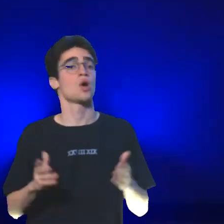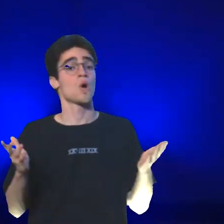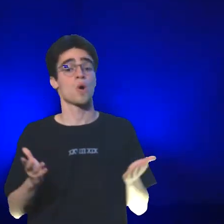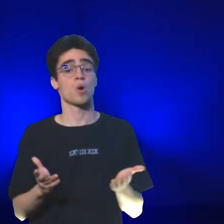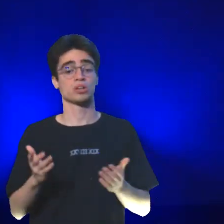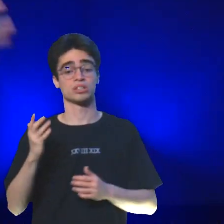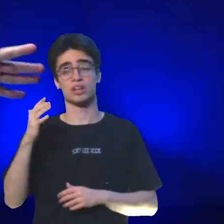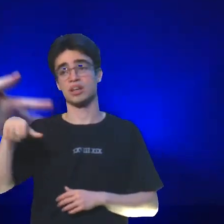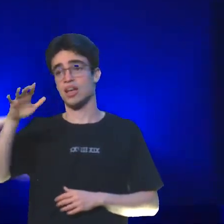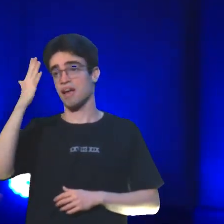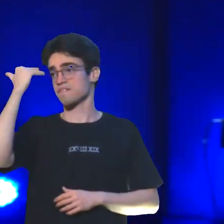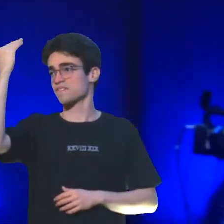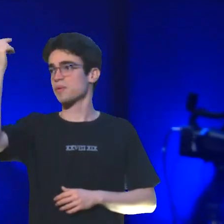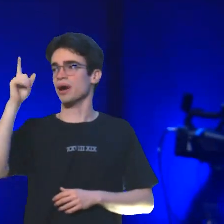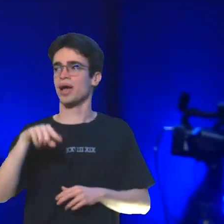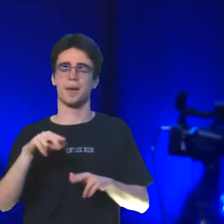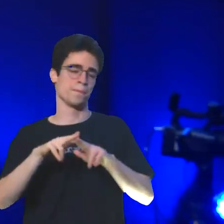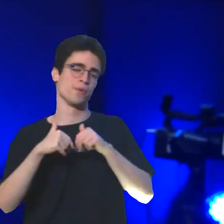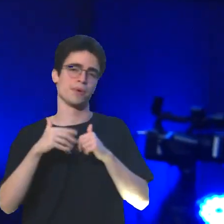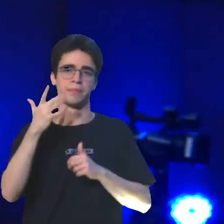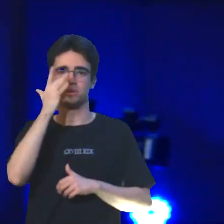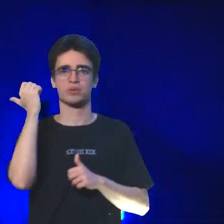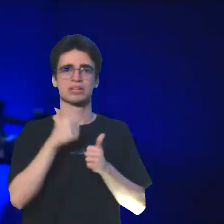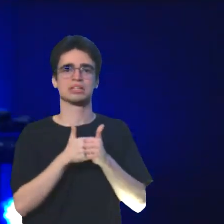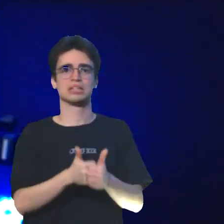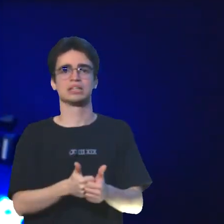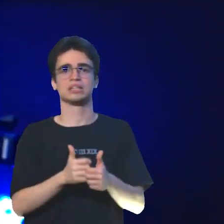é dita pelos seguidores do Instagram, né?